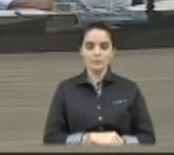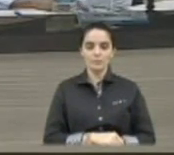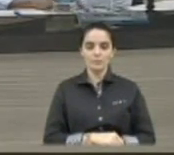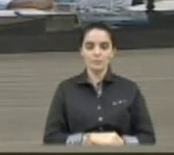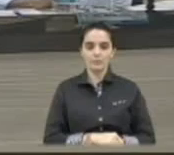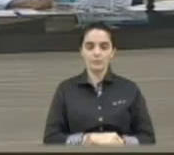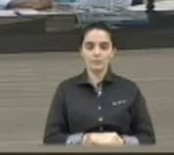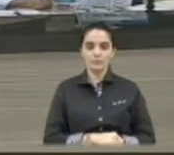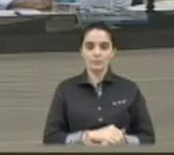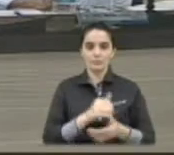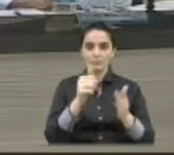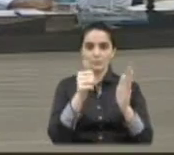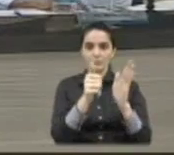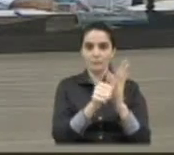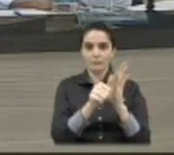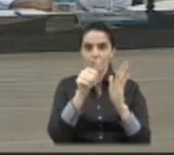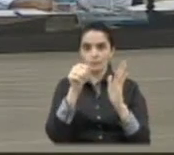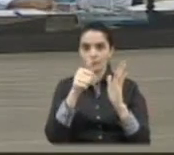21º,